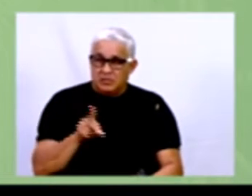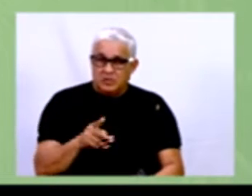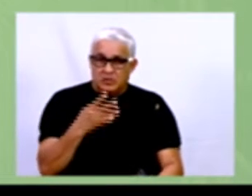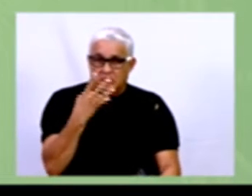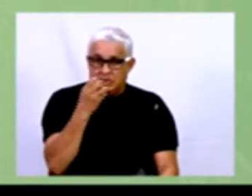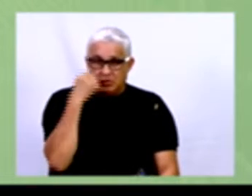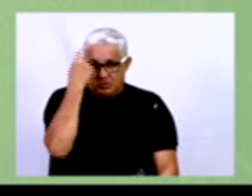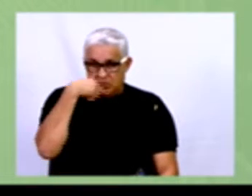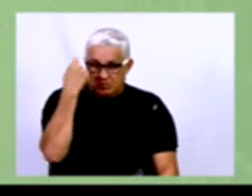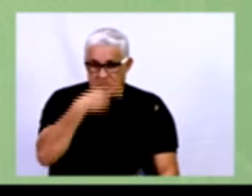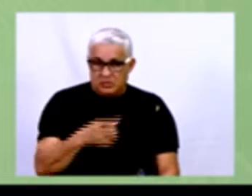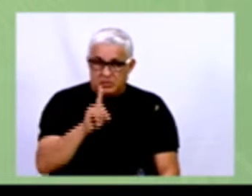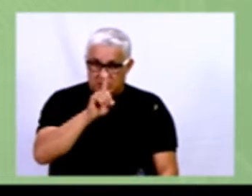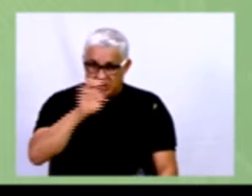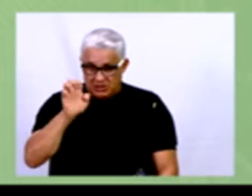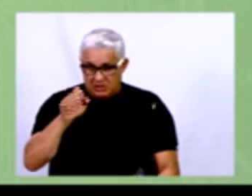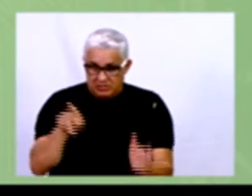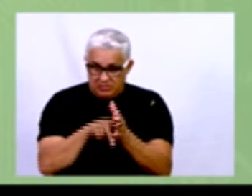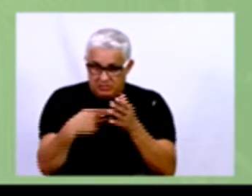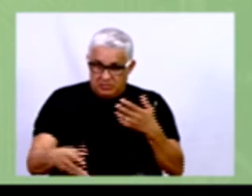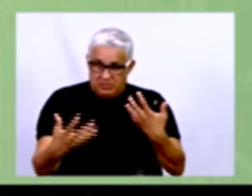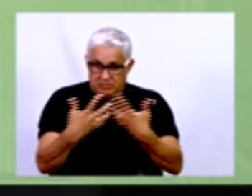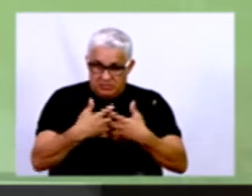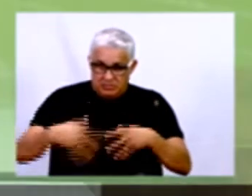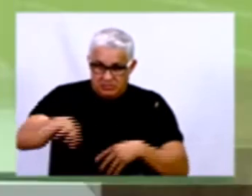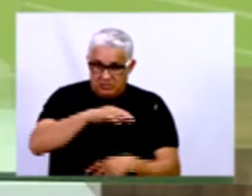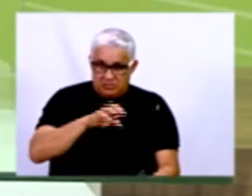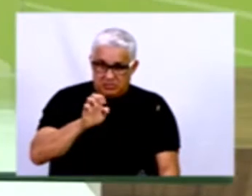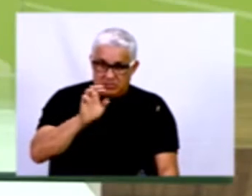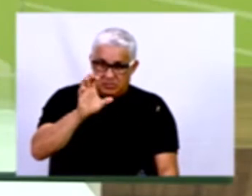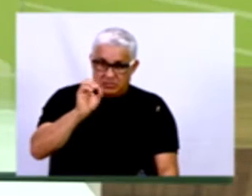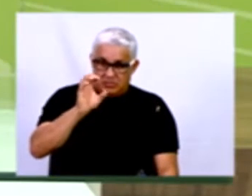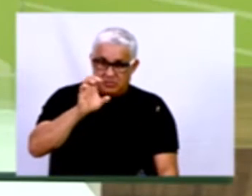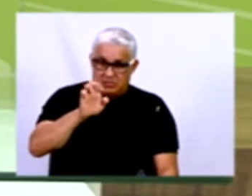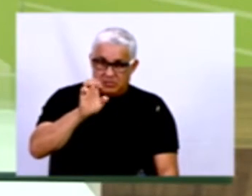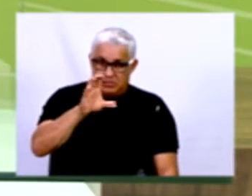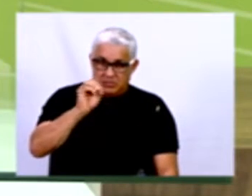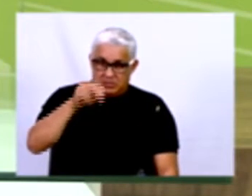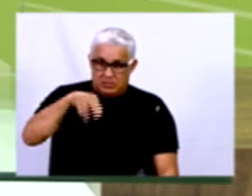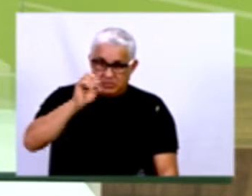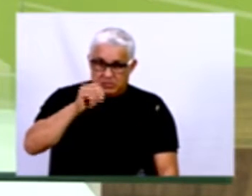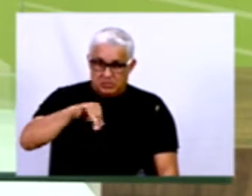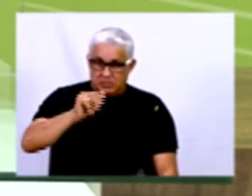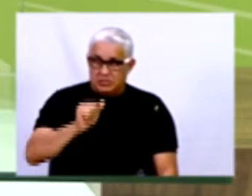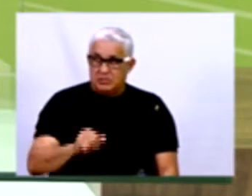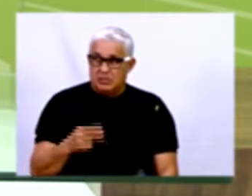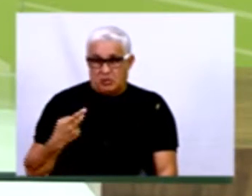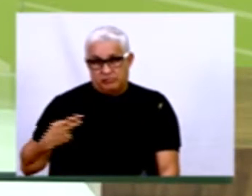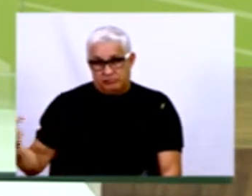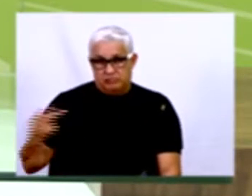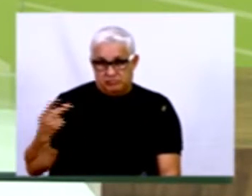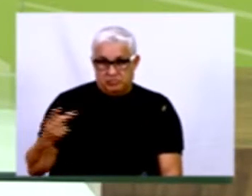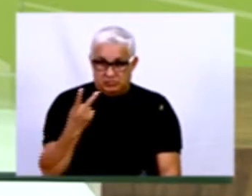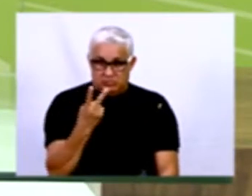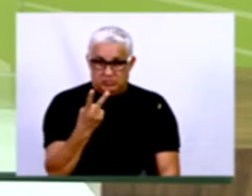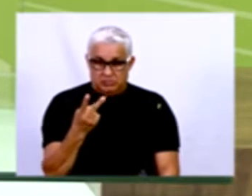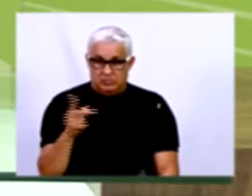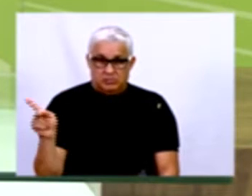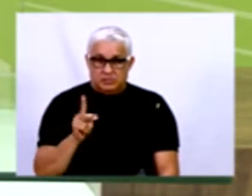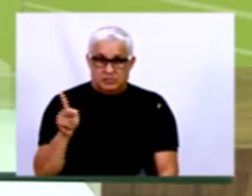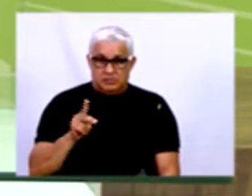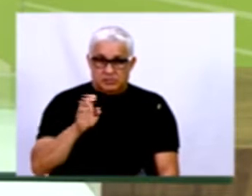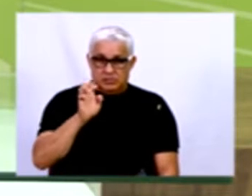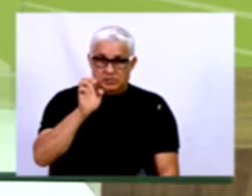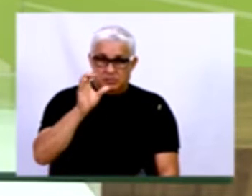horas, dedicação exclusiva aqui do IFRO, na área de Economia. Nós dois, eu e o professor João Batista, somos os dois professores de Economia aqui